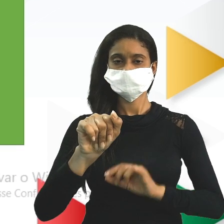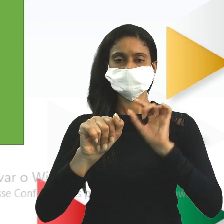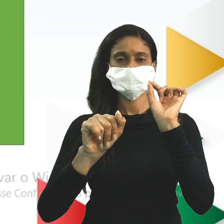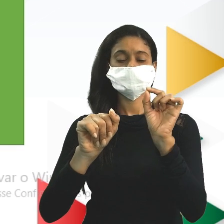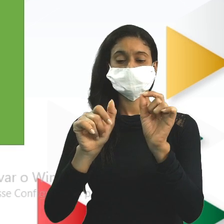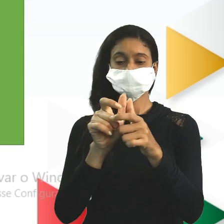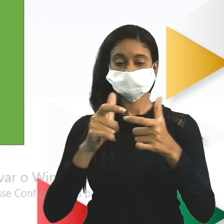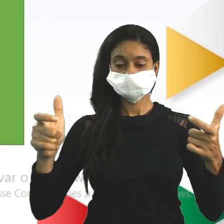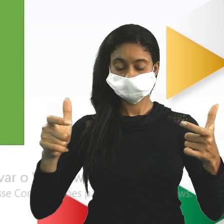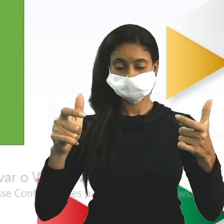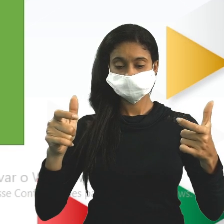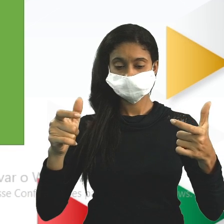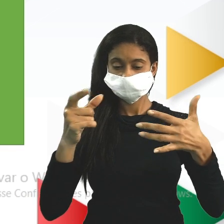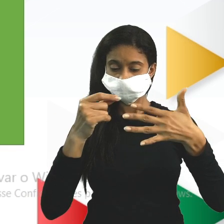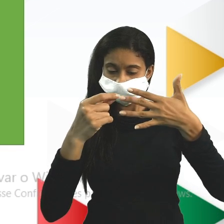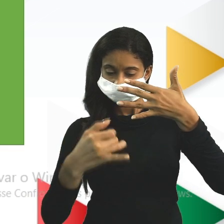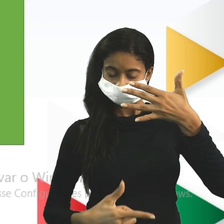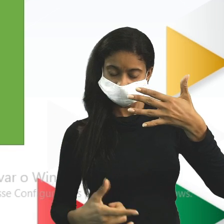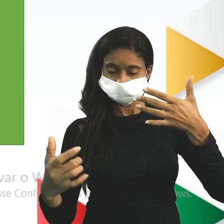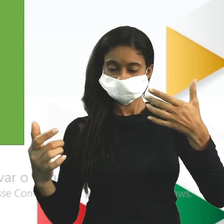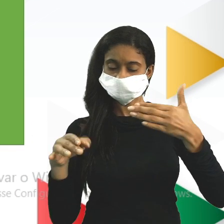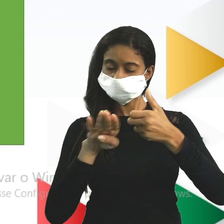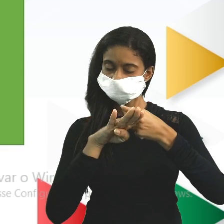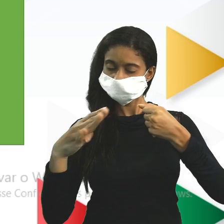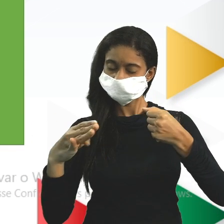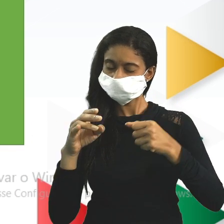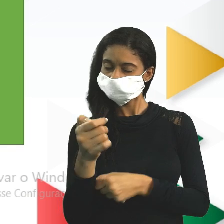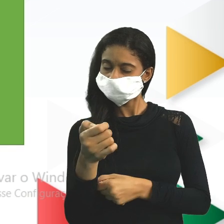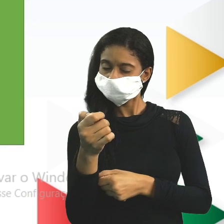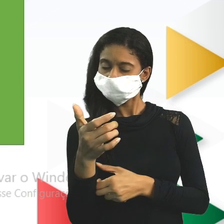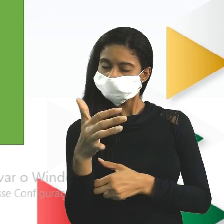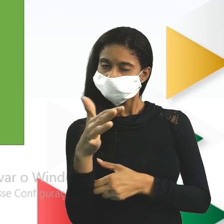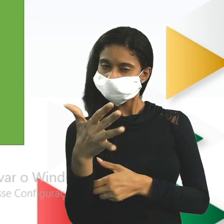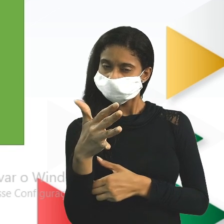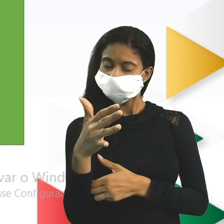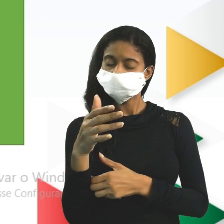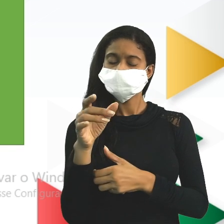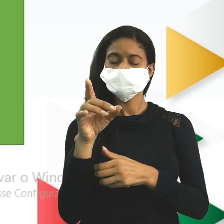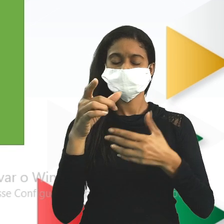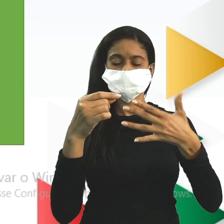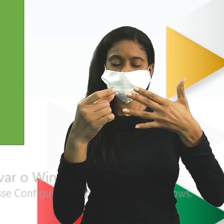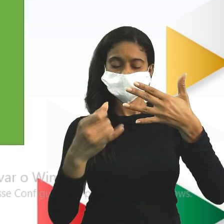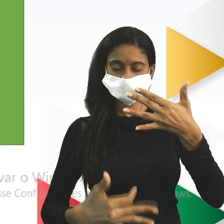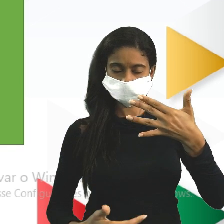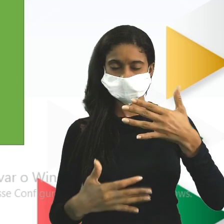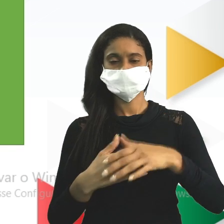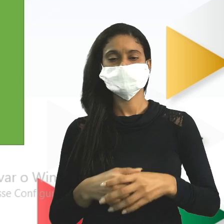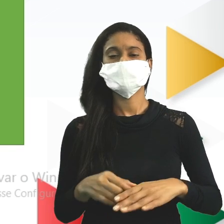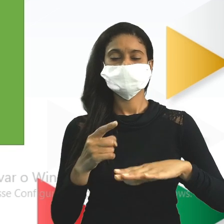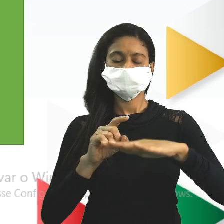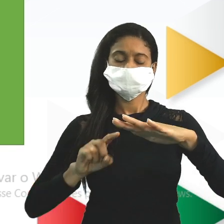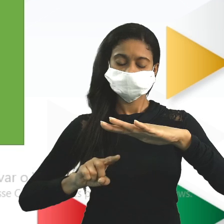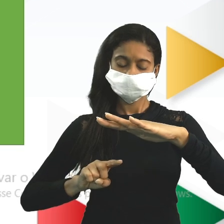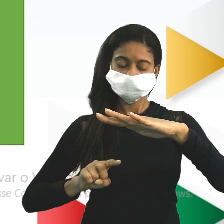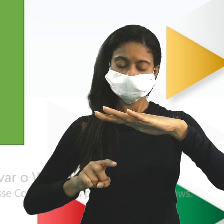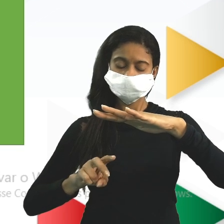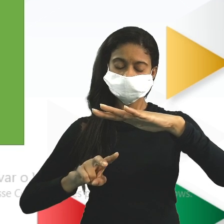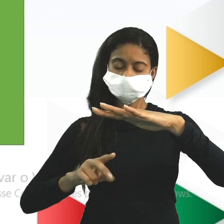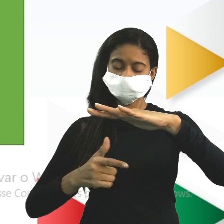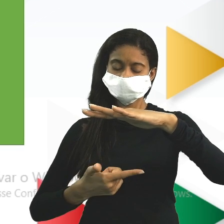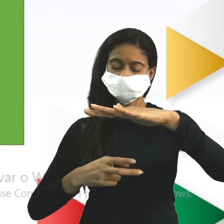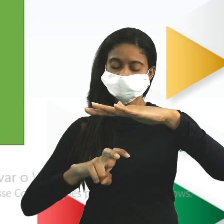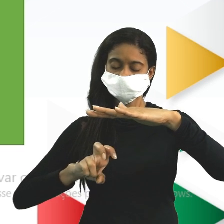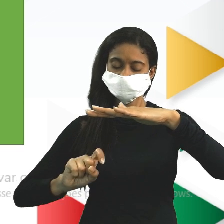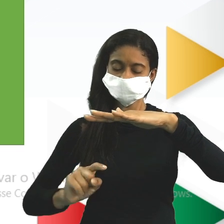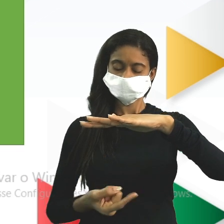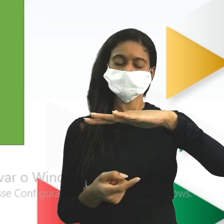foi detalhamento, uma escala média é semidetalhe. Então, vai ter um por 25 mil, um por 500 mil, um